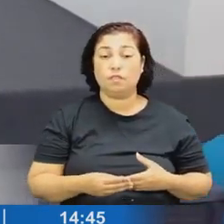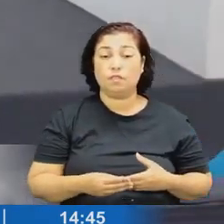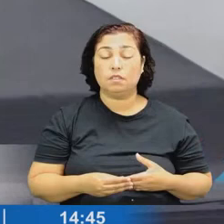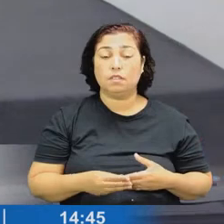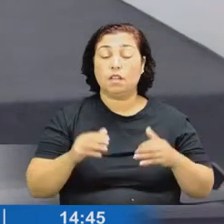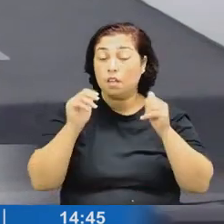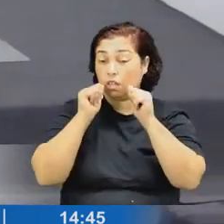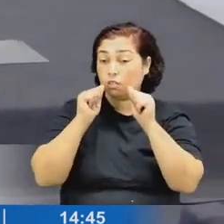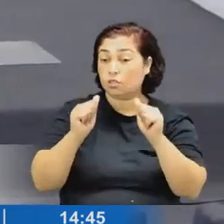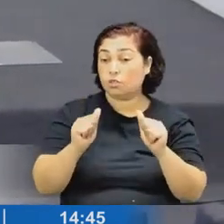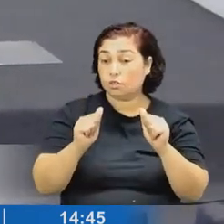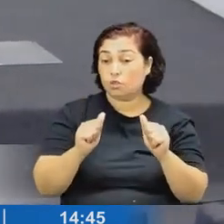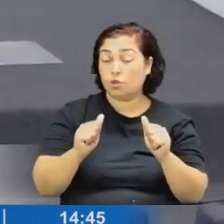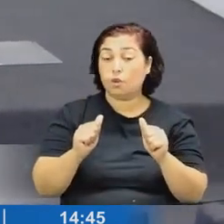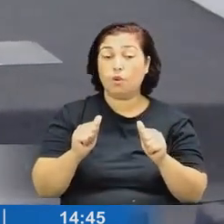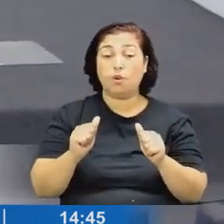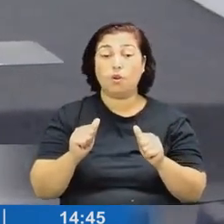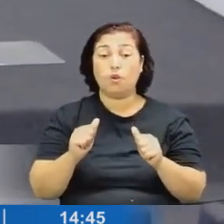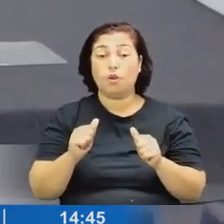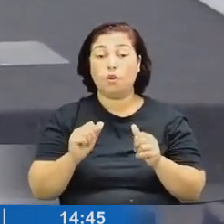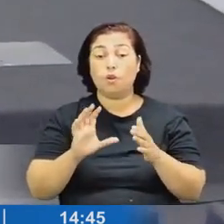ainda Beleza